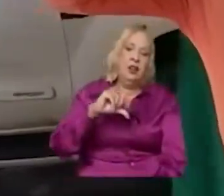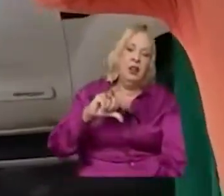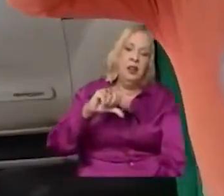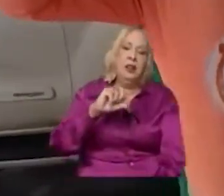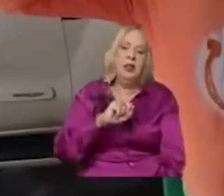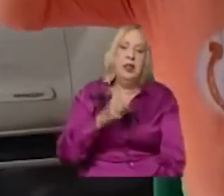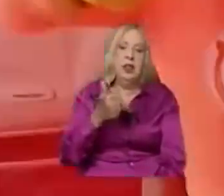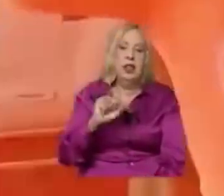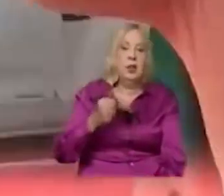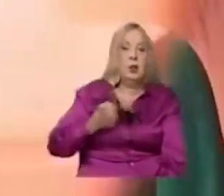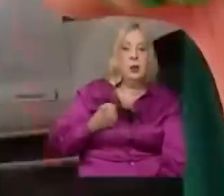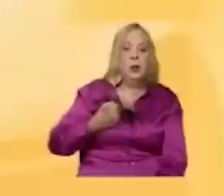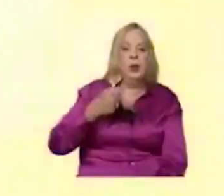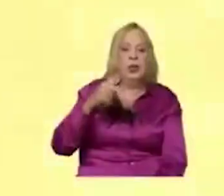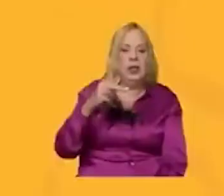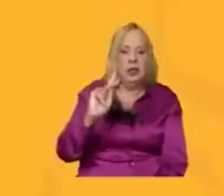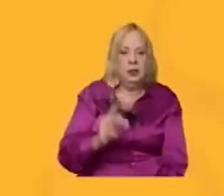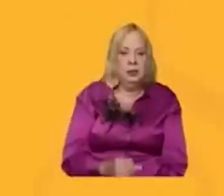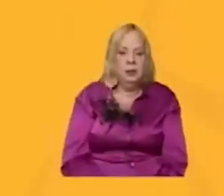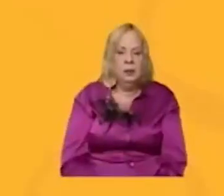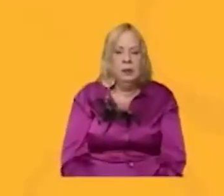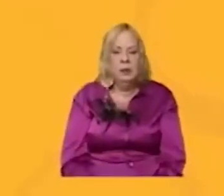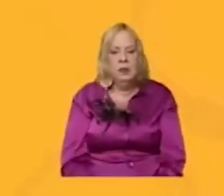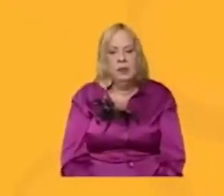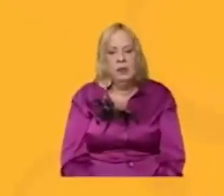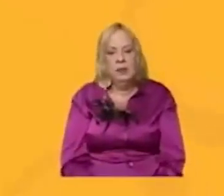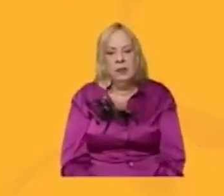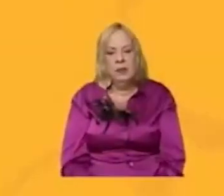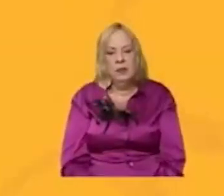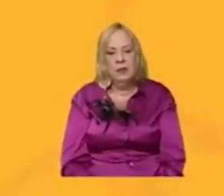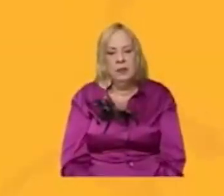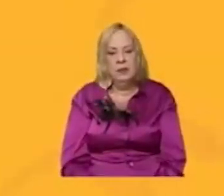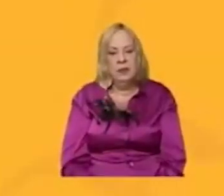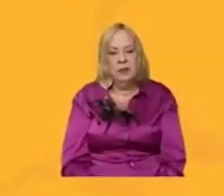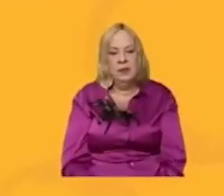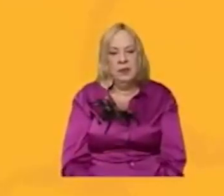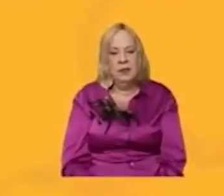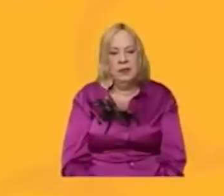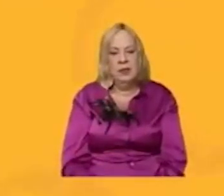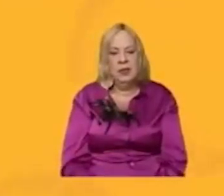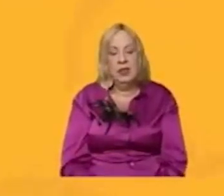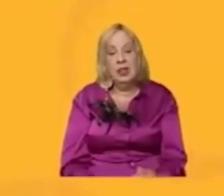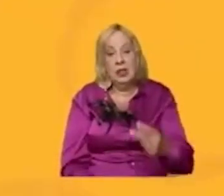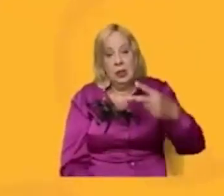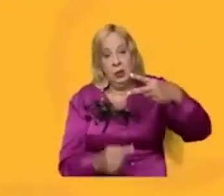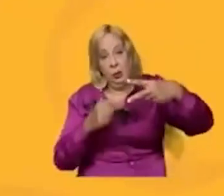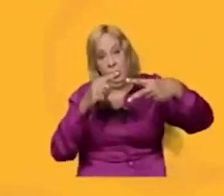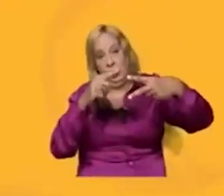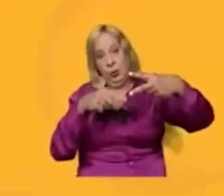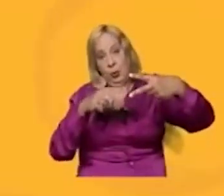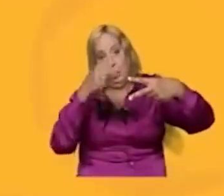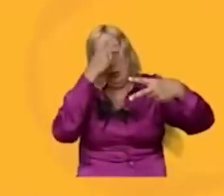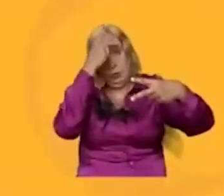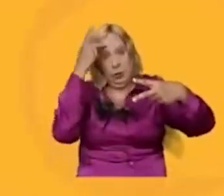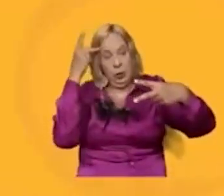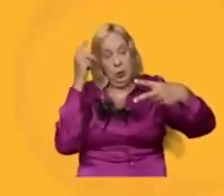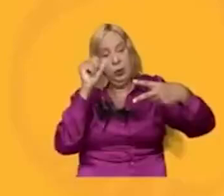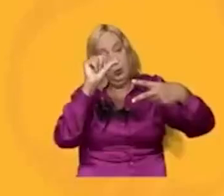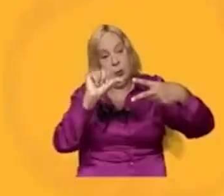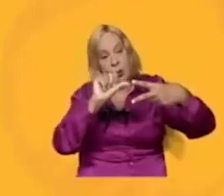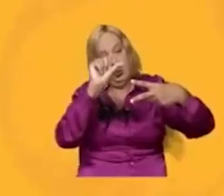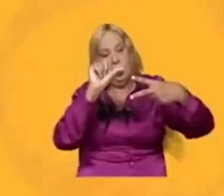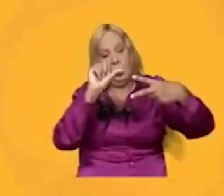998-17-4190. Vem ser o nosso próximo contemplado. A Ana de Arauá e o Antônio de Lagarto já mudaram de vida com Caju Cap. O próximo pode ser